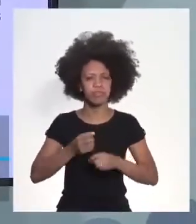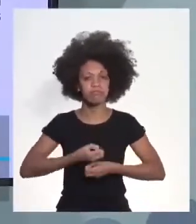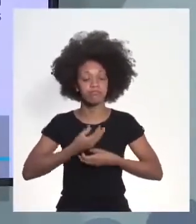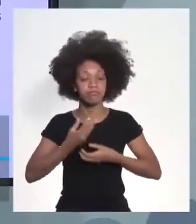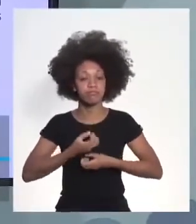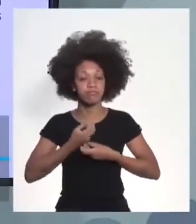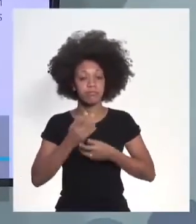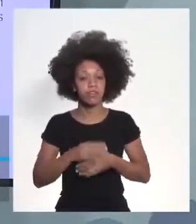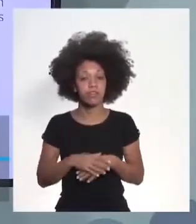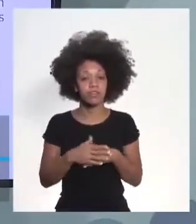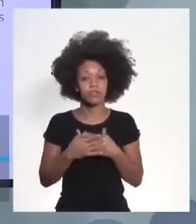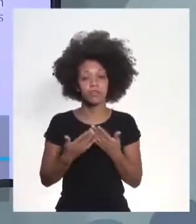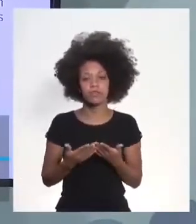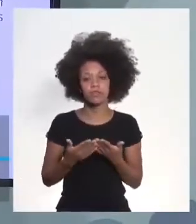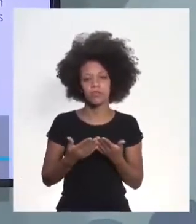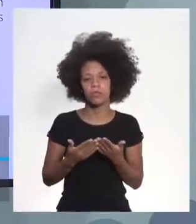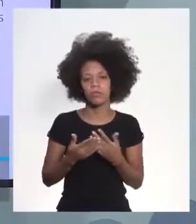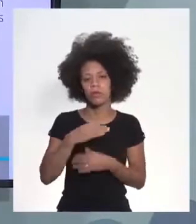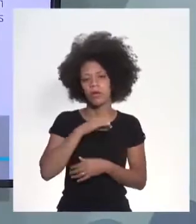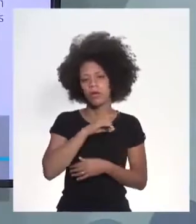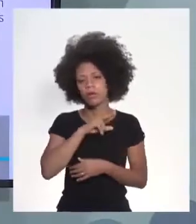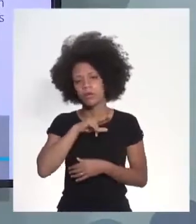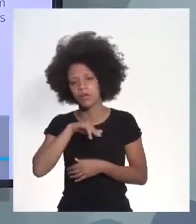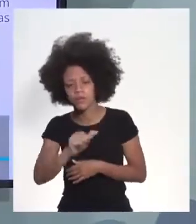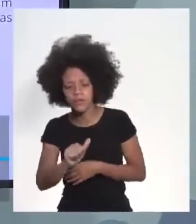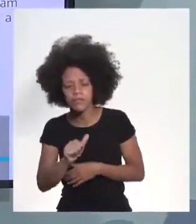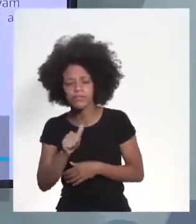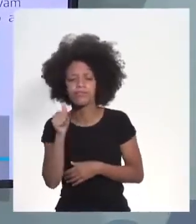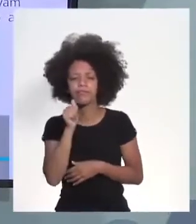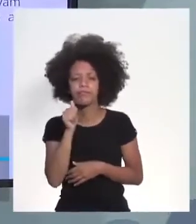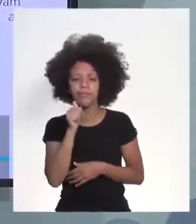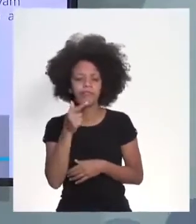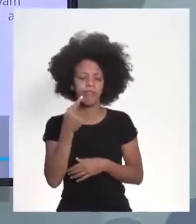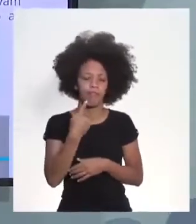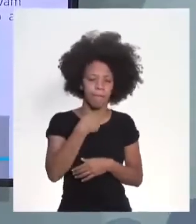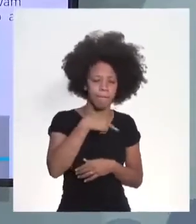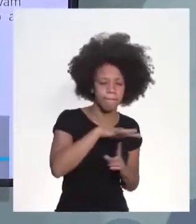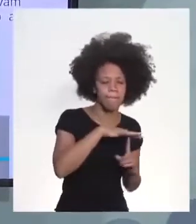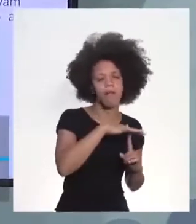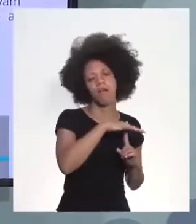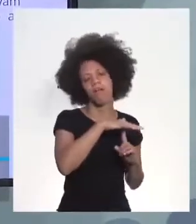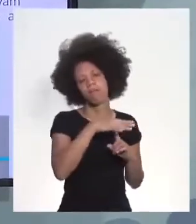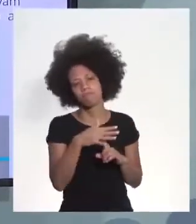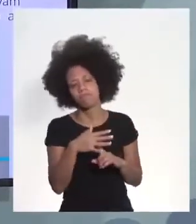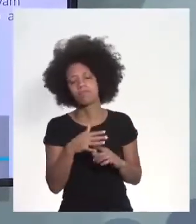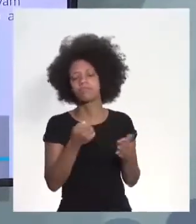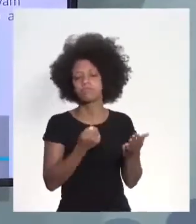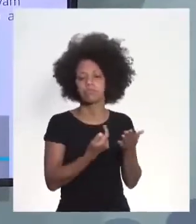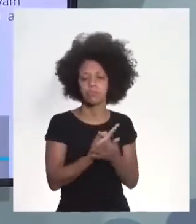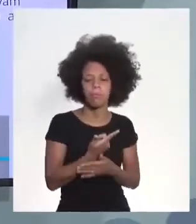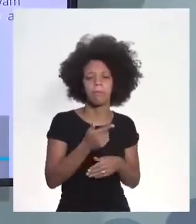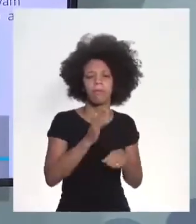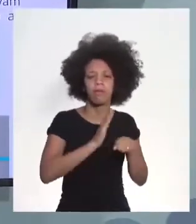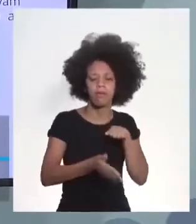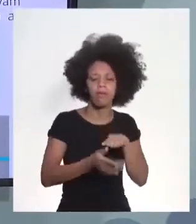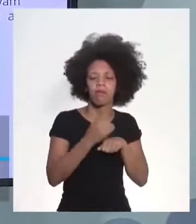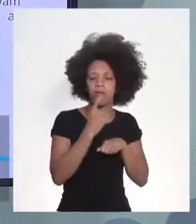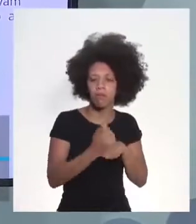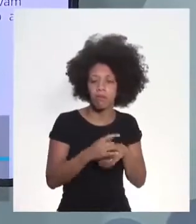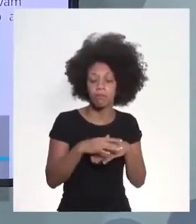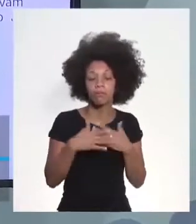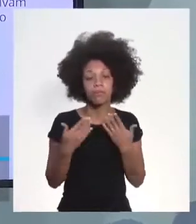poesia lá sobre Olívia que foi à feira comprar penas e tomate se lembrar disso daí direto e a gente escreveu